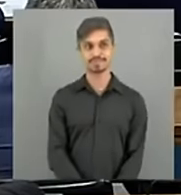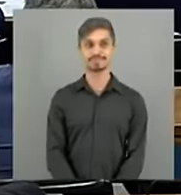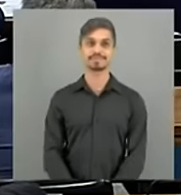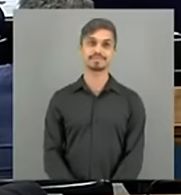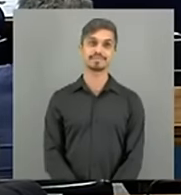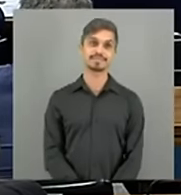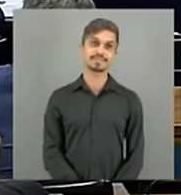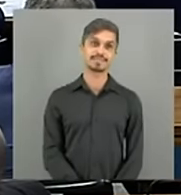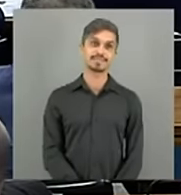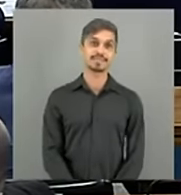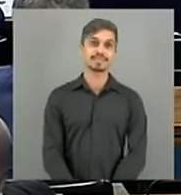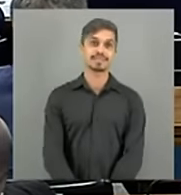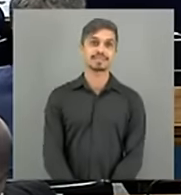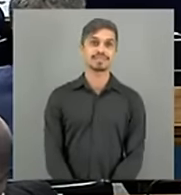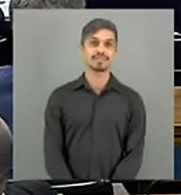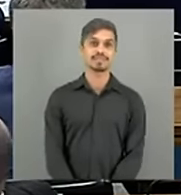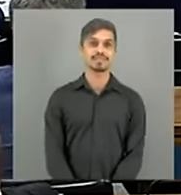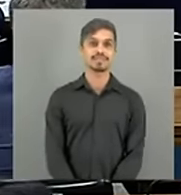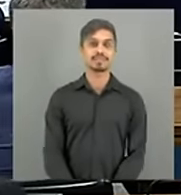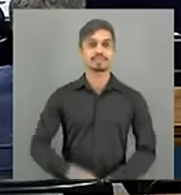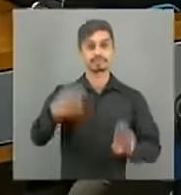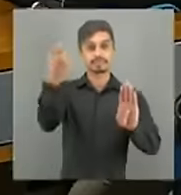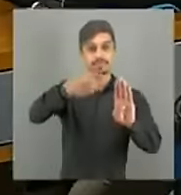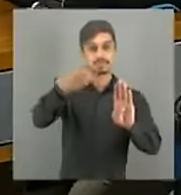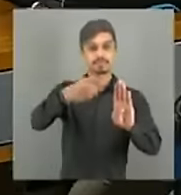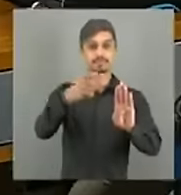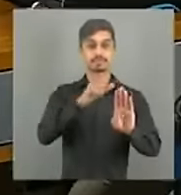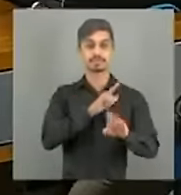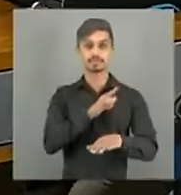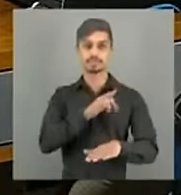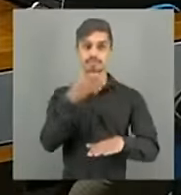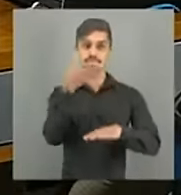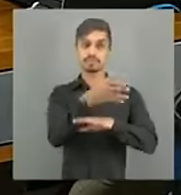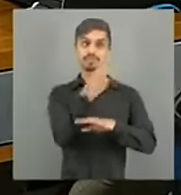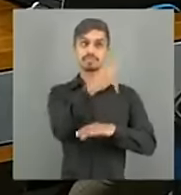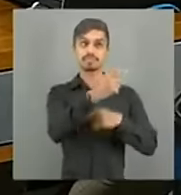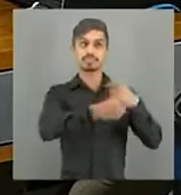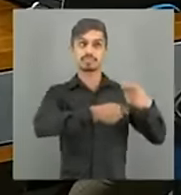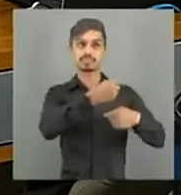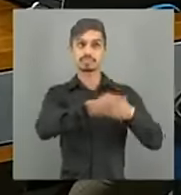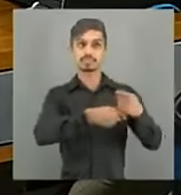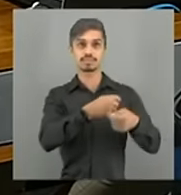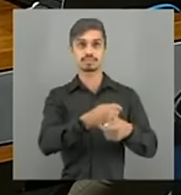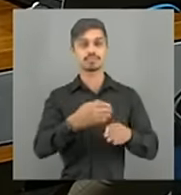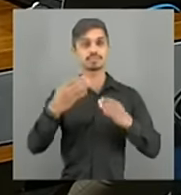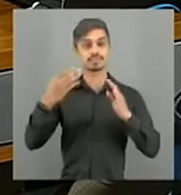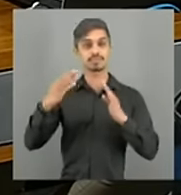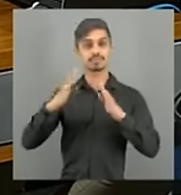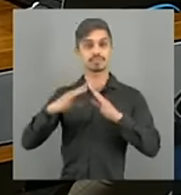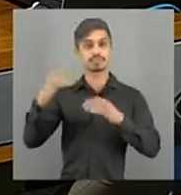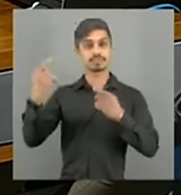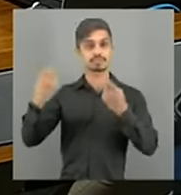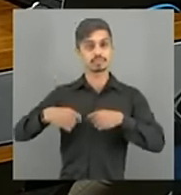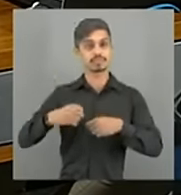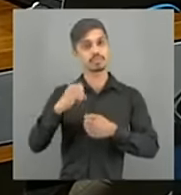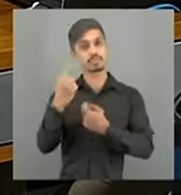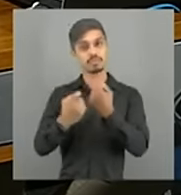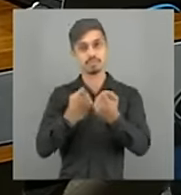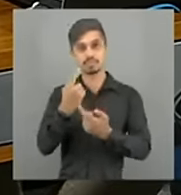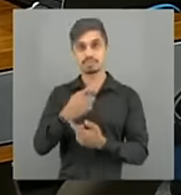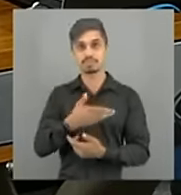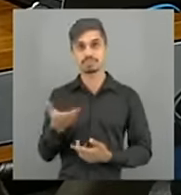Vou seguir aqui. As bets tinham participação no seu negócio? As casas de aposta em si ou alguma delas?